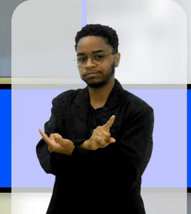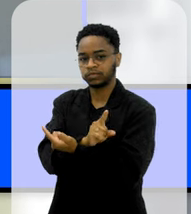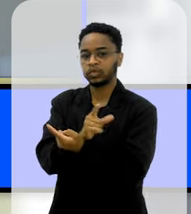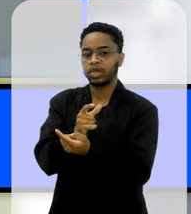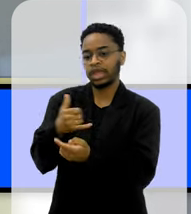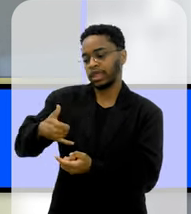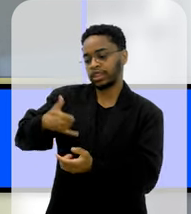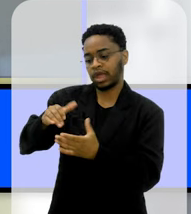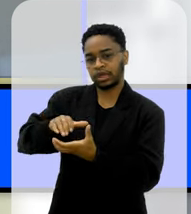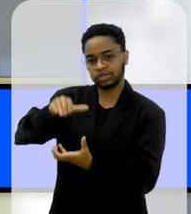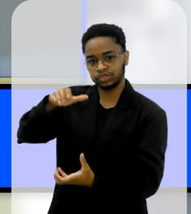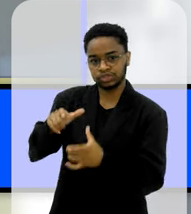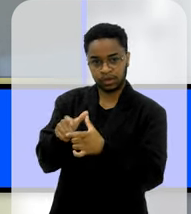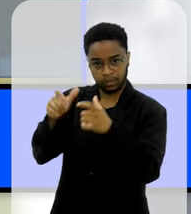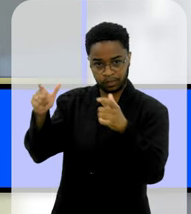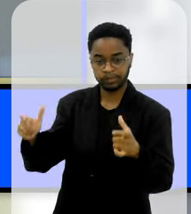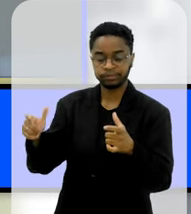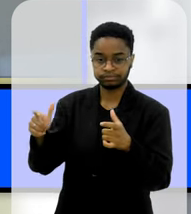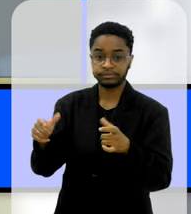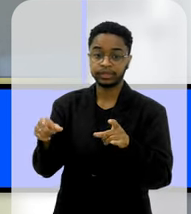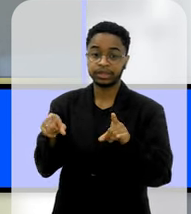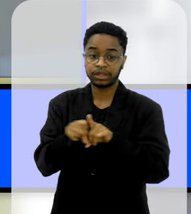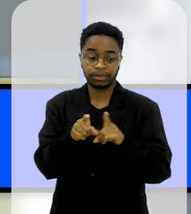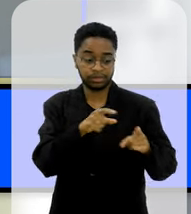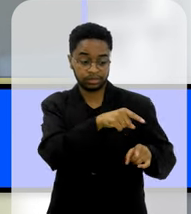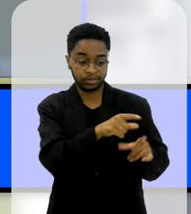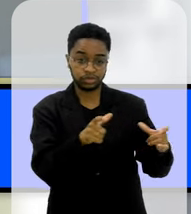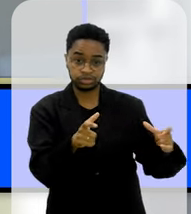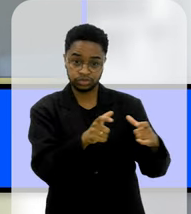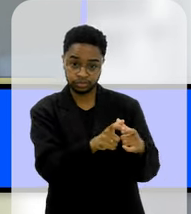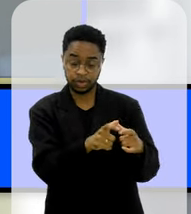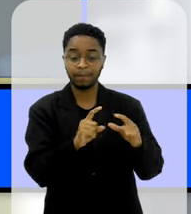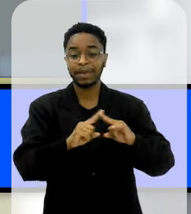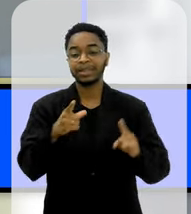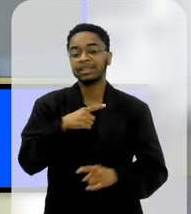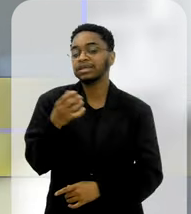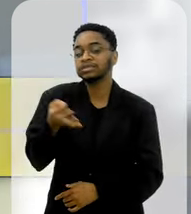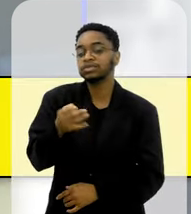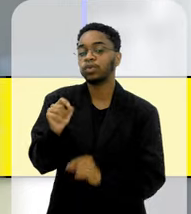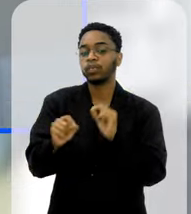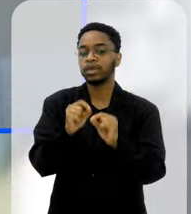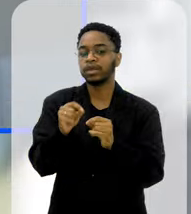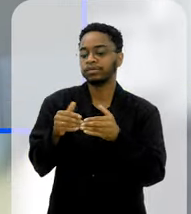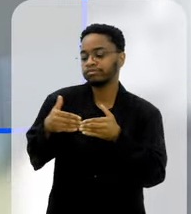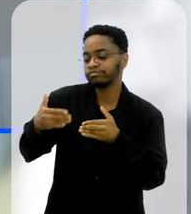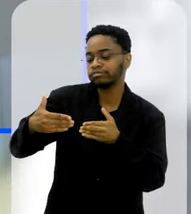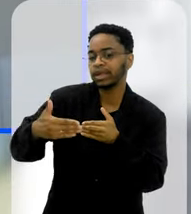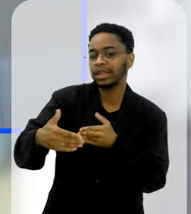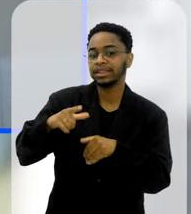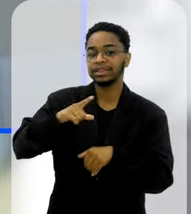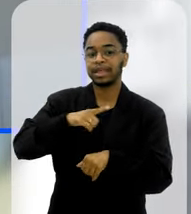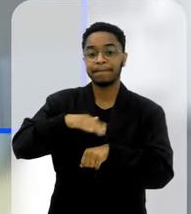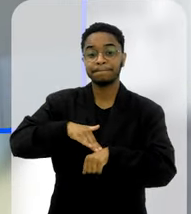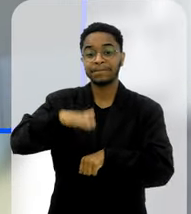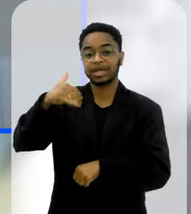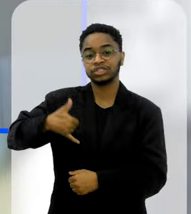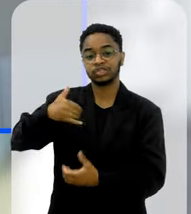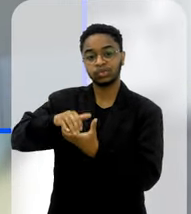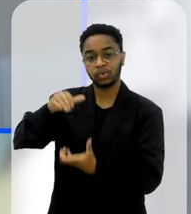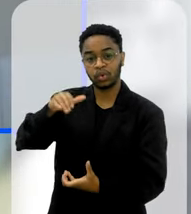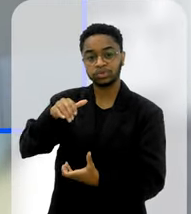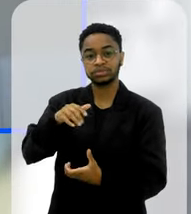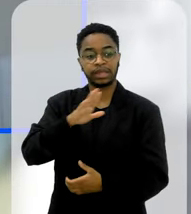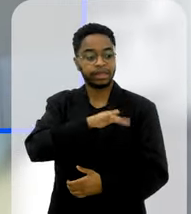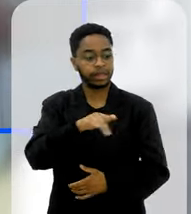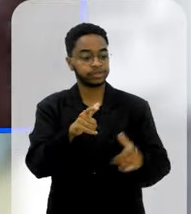inversão da pirâmide demográfica e mais, a certeza, né, que daqui para frente cada vez teremos mais idosos e